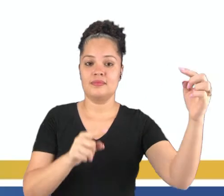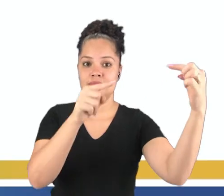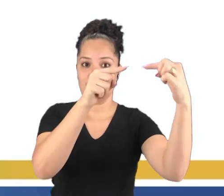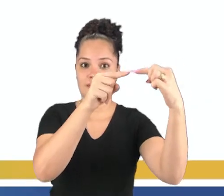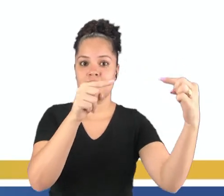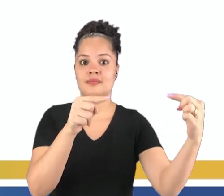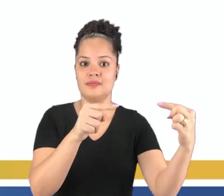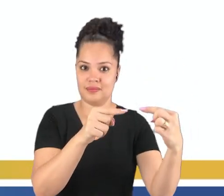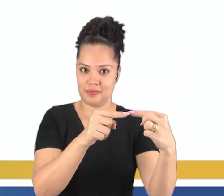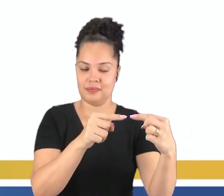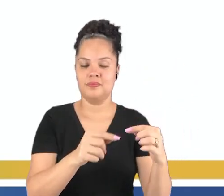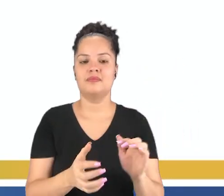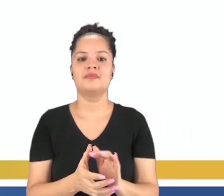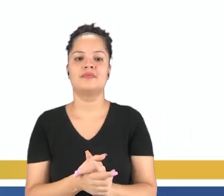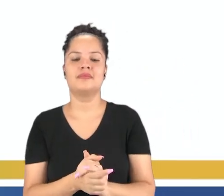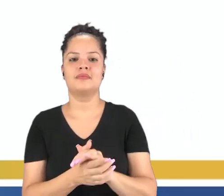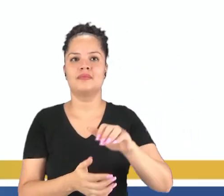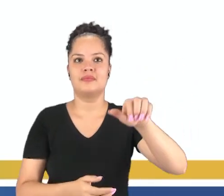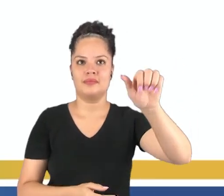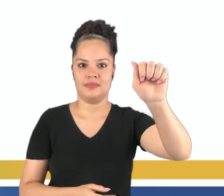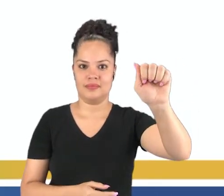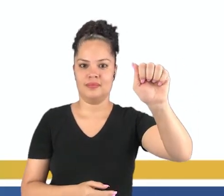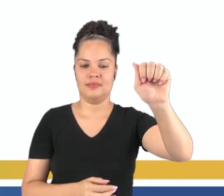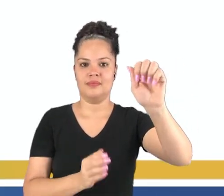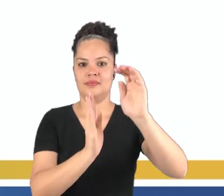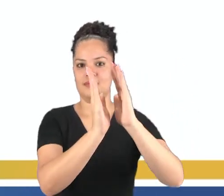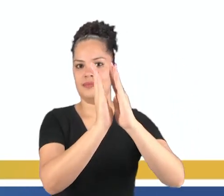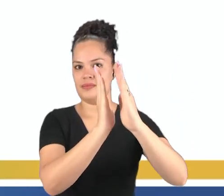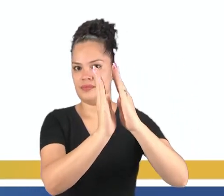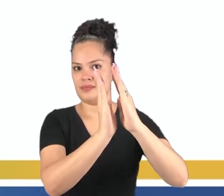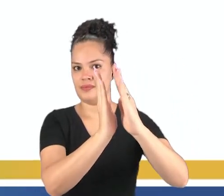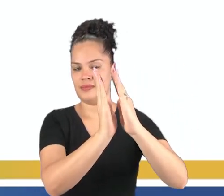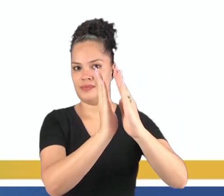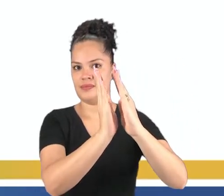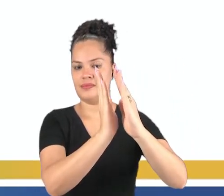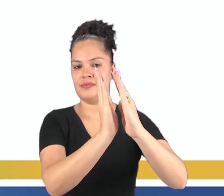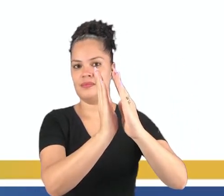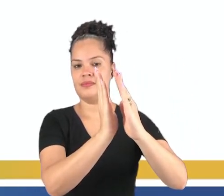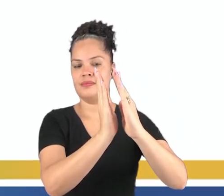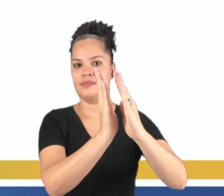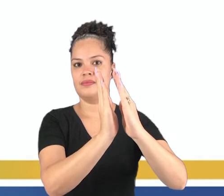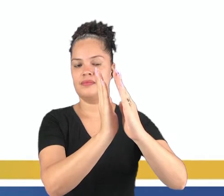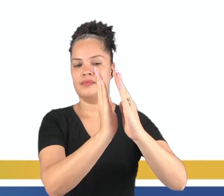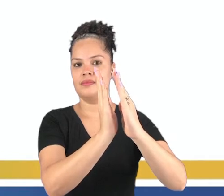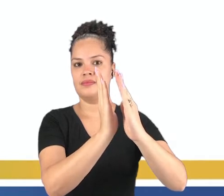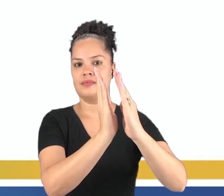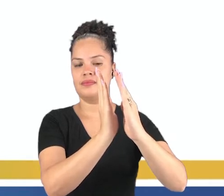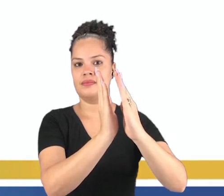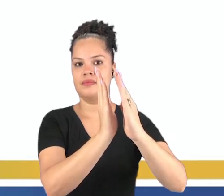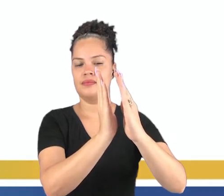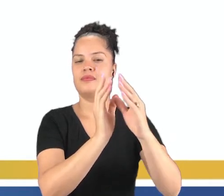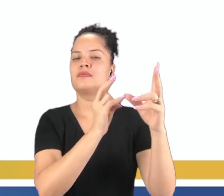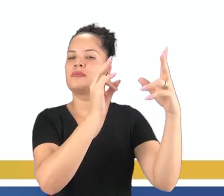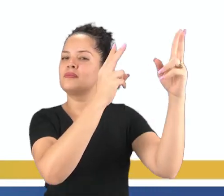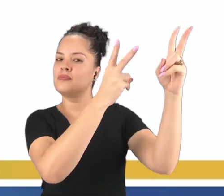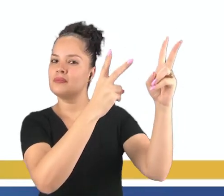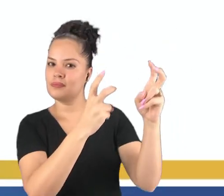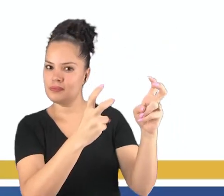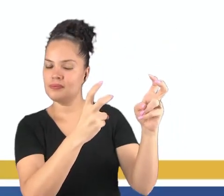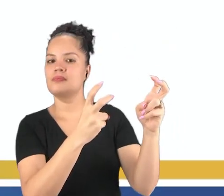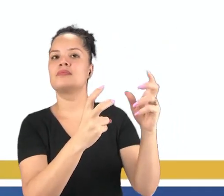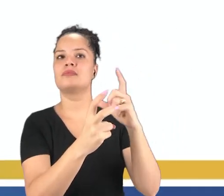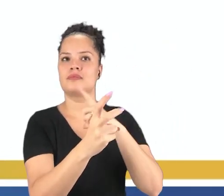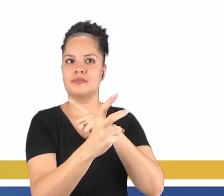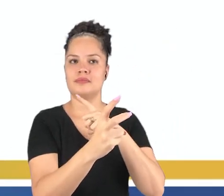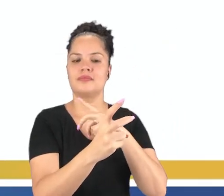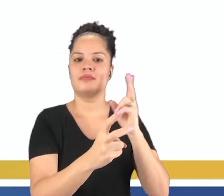definição. Então, na letra A, nós temos duas retas, né? E elas estão lado a lado. Observe que nós